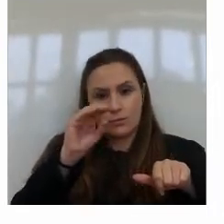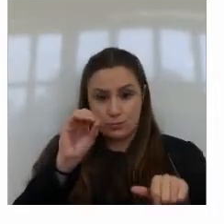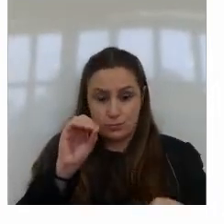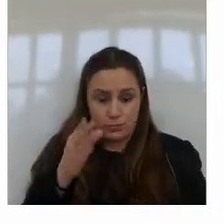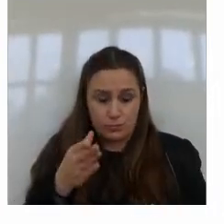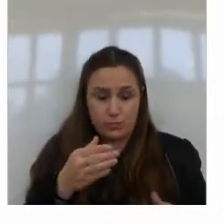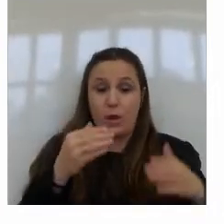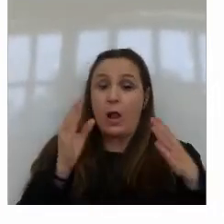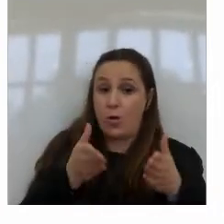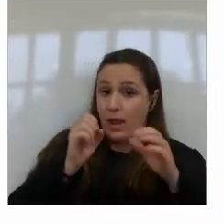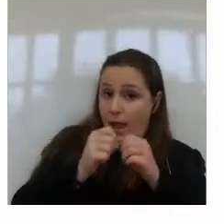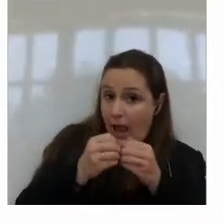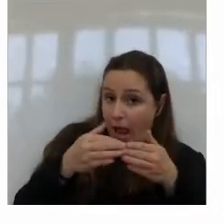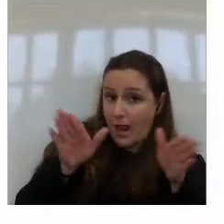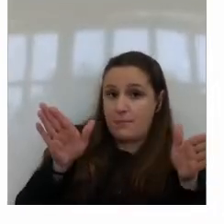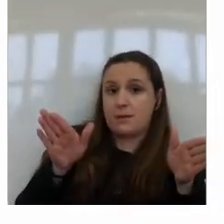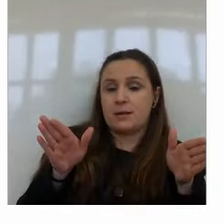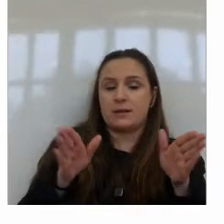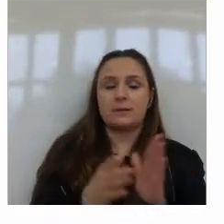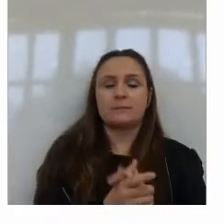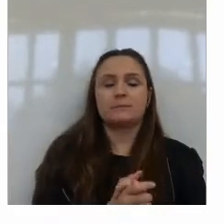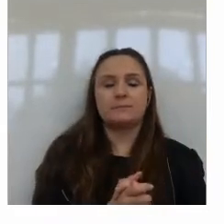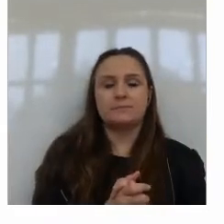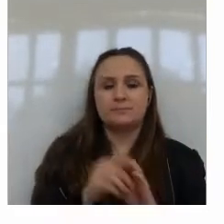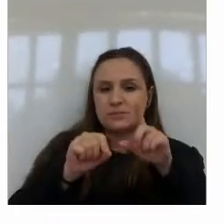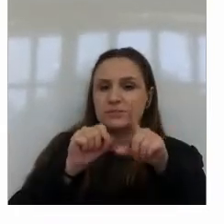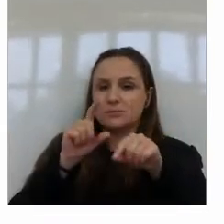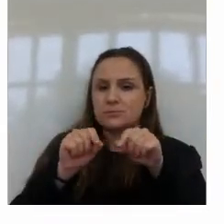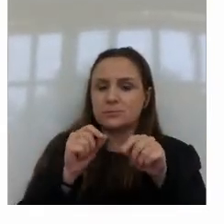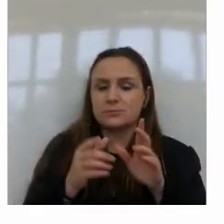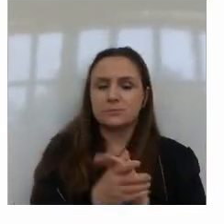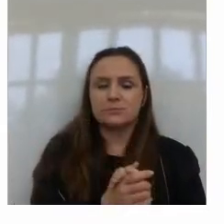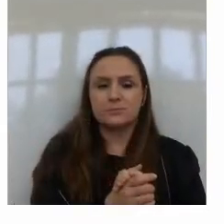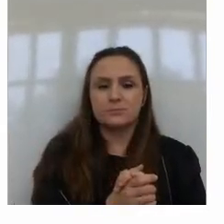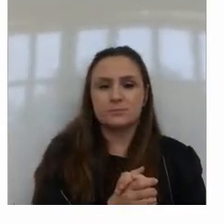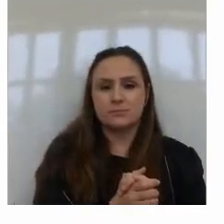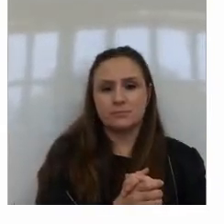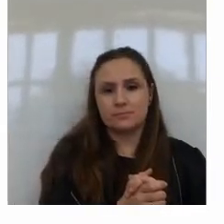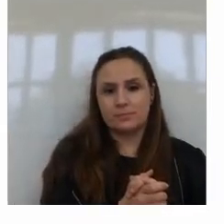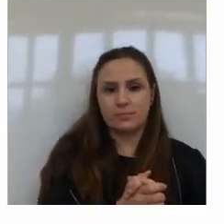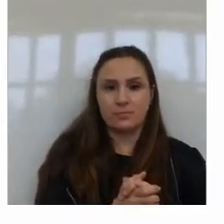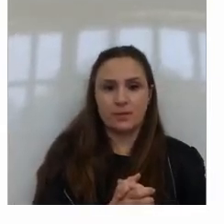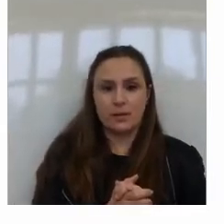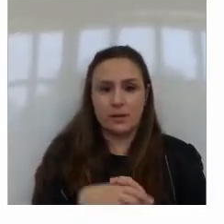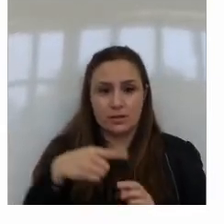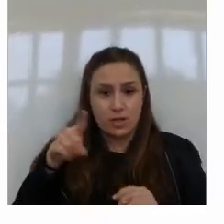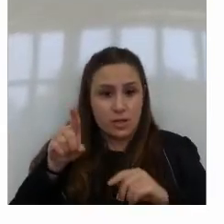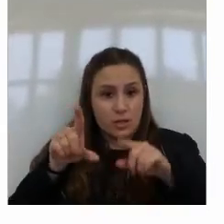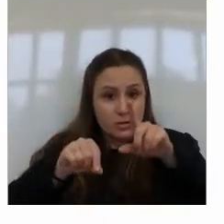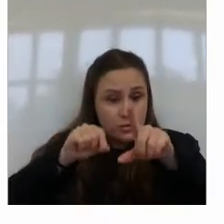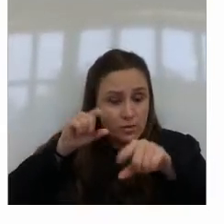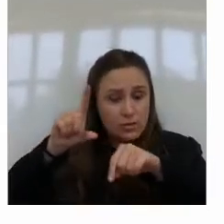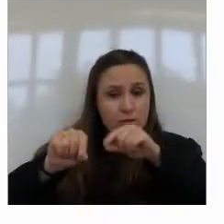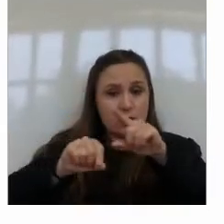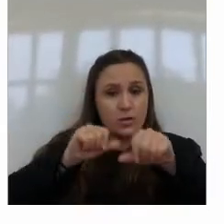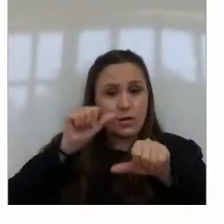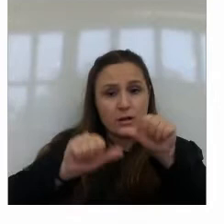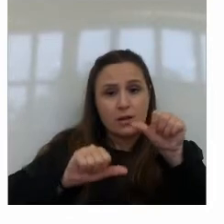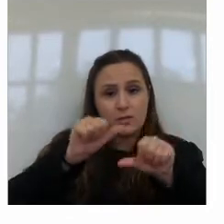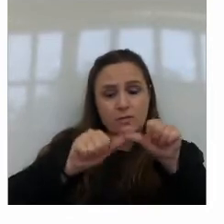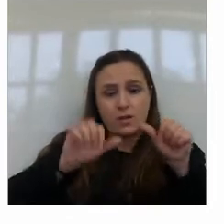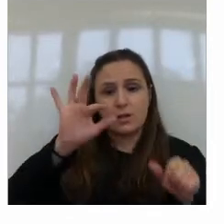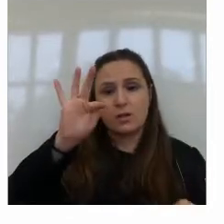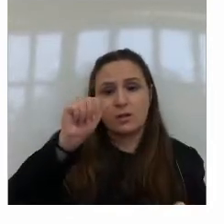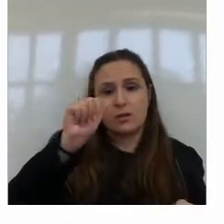recurso. Feito isso, abre a caixa de seleção das opções, a